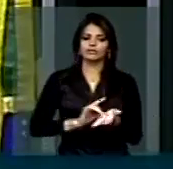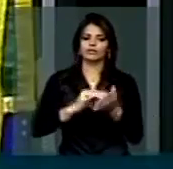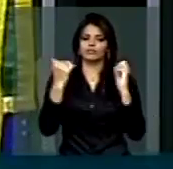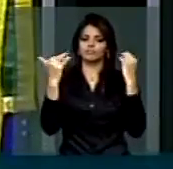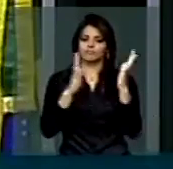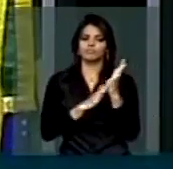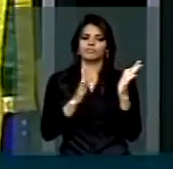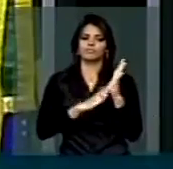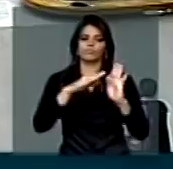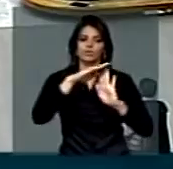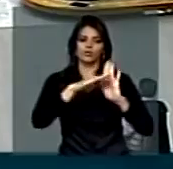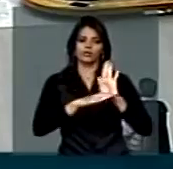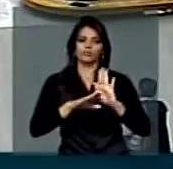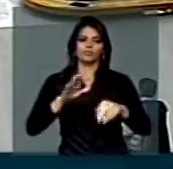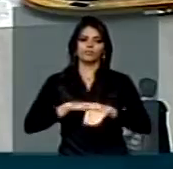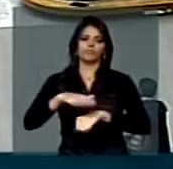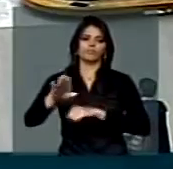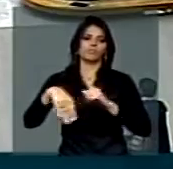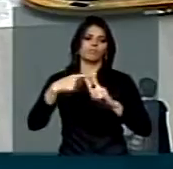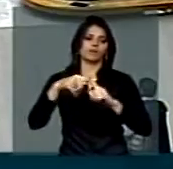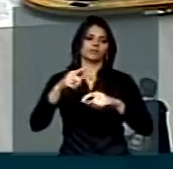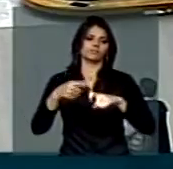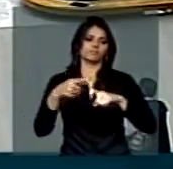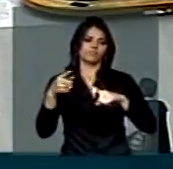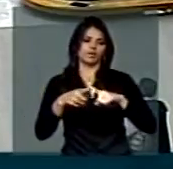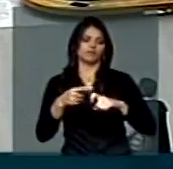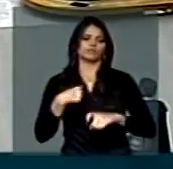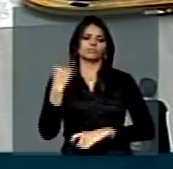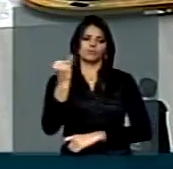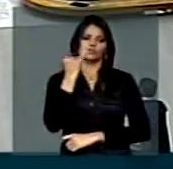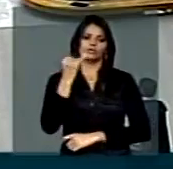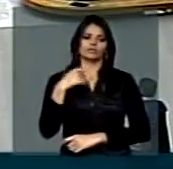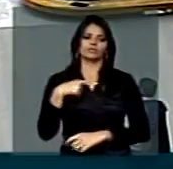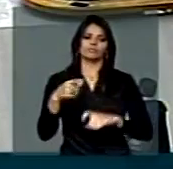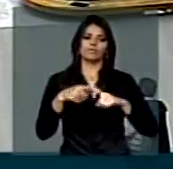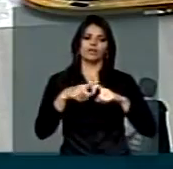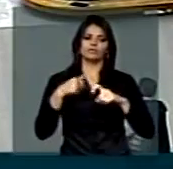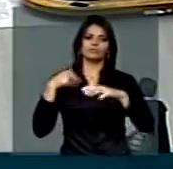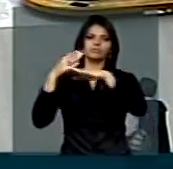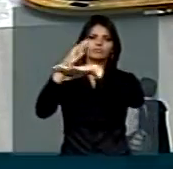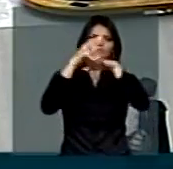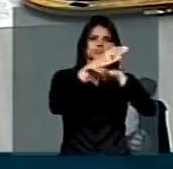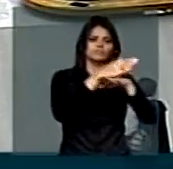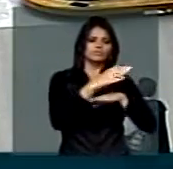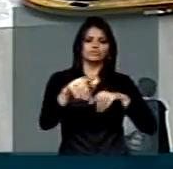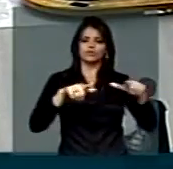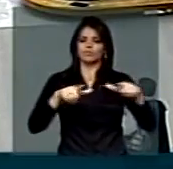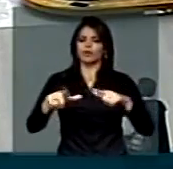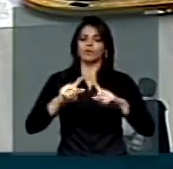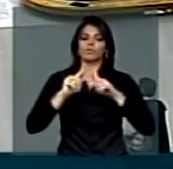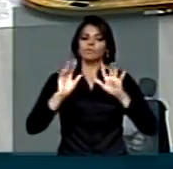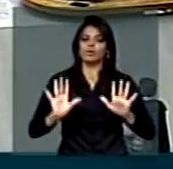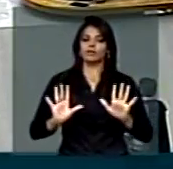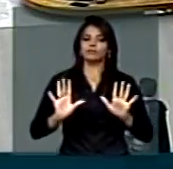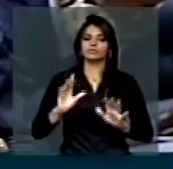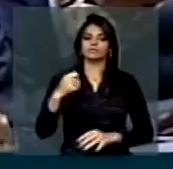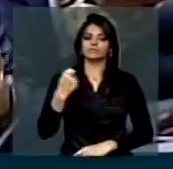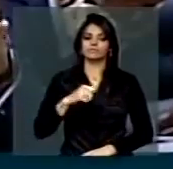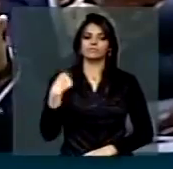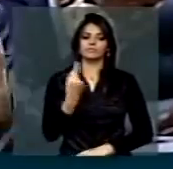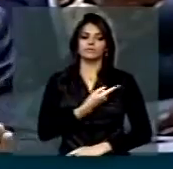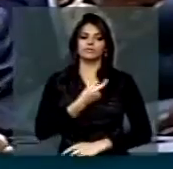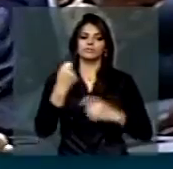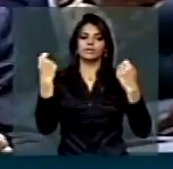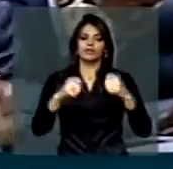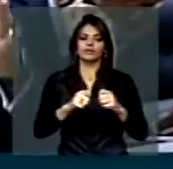Mais Médicos, achamos importante a presença de mais médicos no interior do Brasil, mas não podemos abrir mão, de maneira nenhuma,